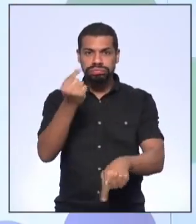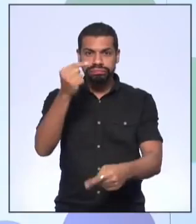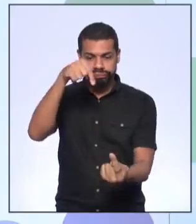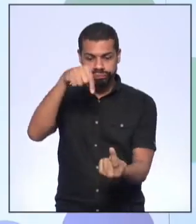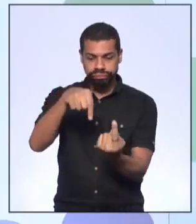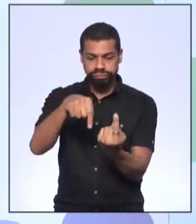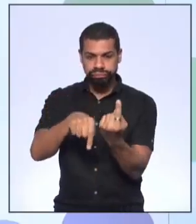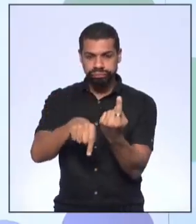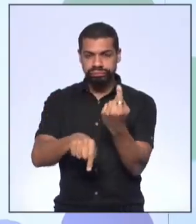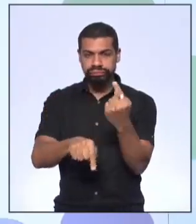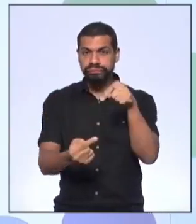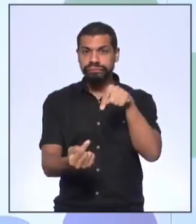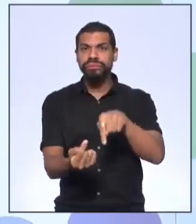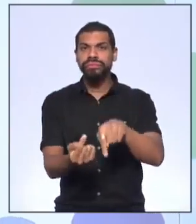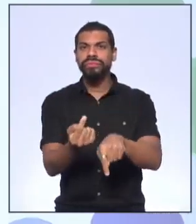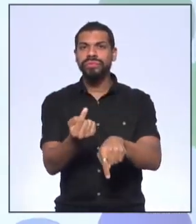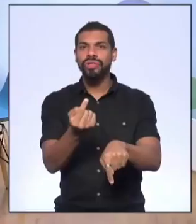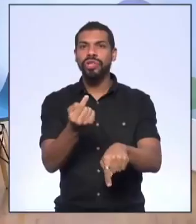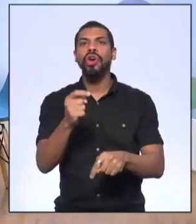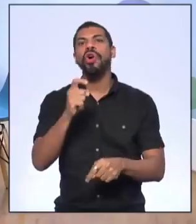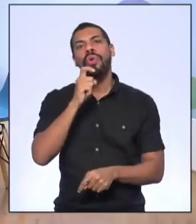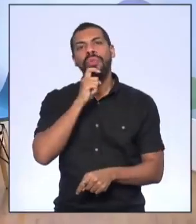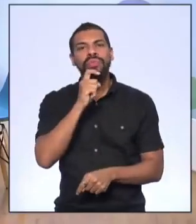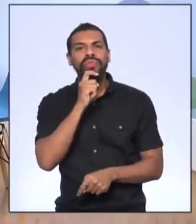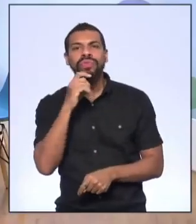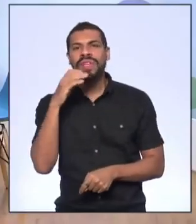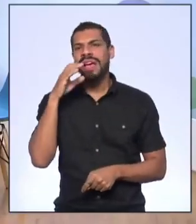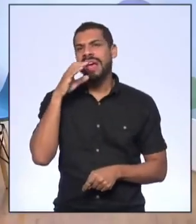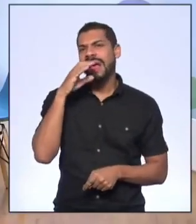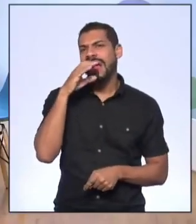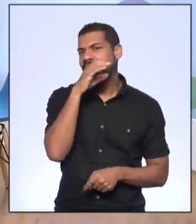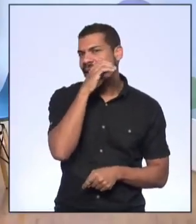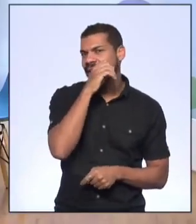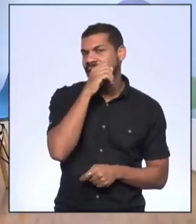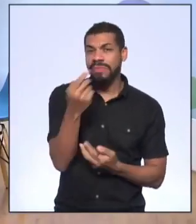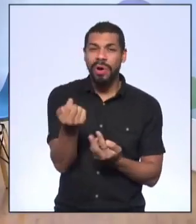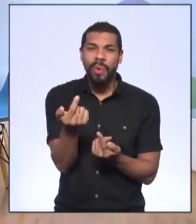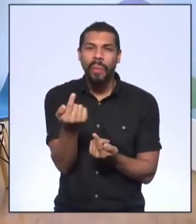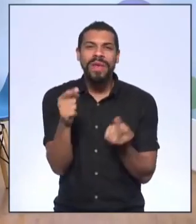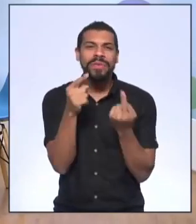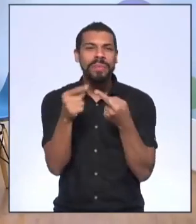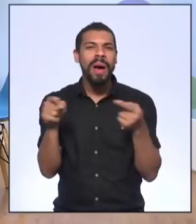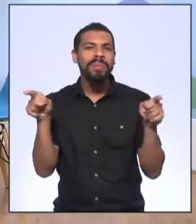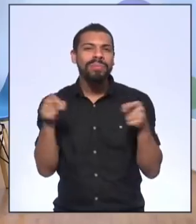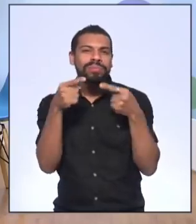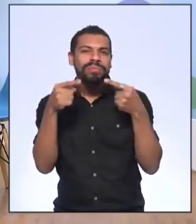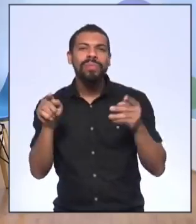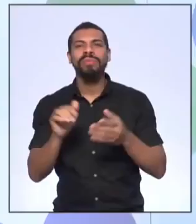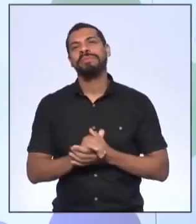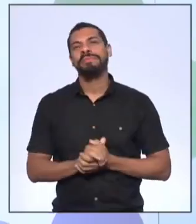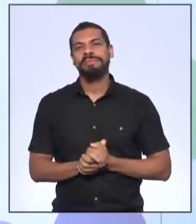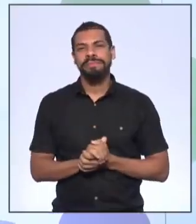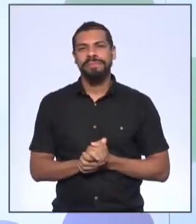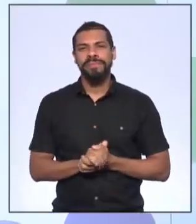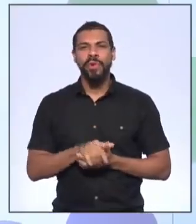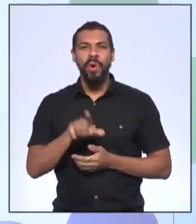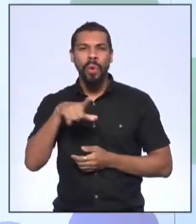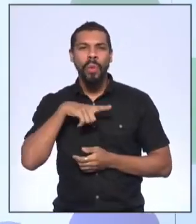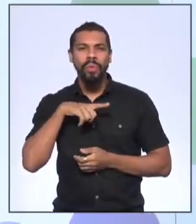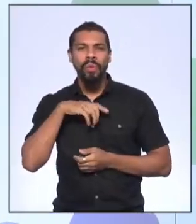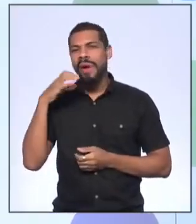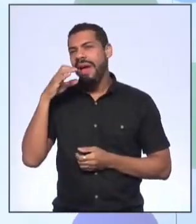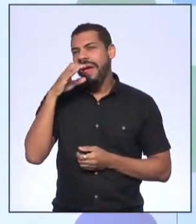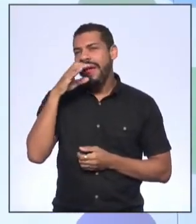esfria... Nossa, não dá uma musiquinha? Dá uma musiquinha. Aquece, Canta dá. aí pra gente poder Isso, aprender. aquece. Quando você aquece, você